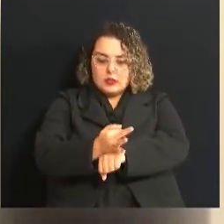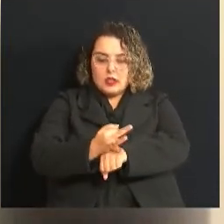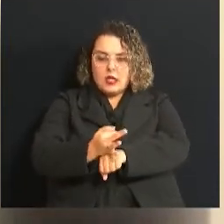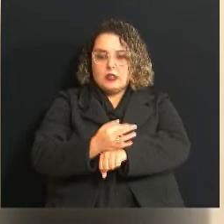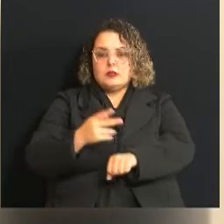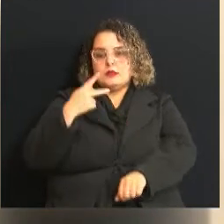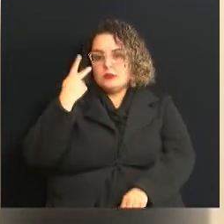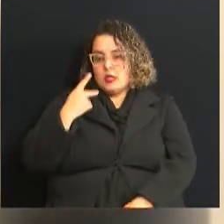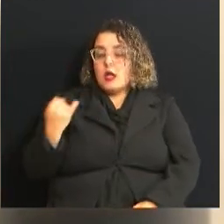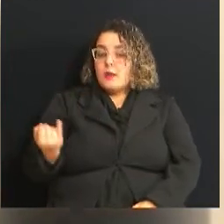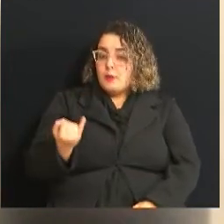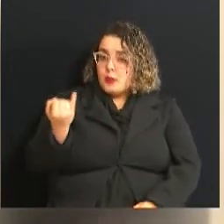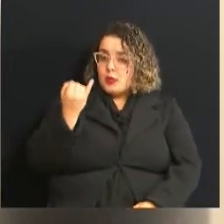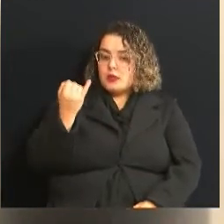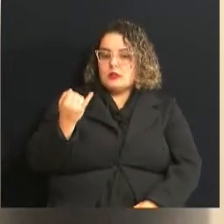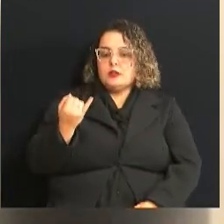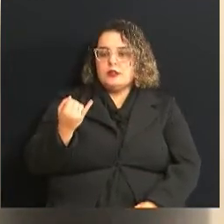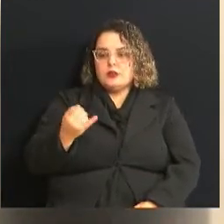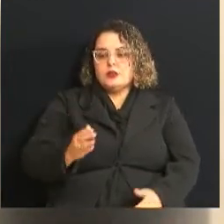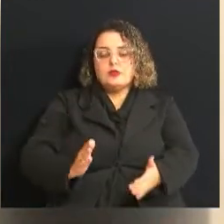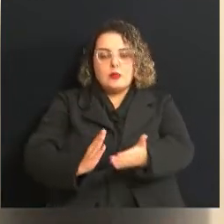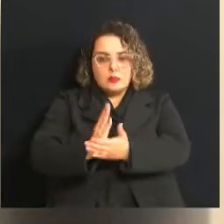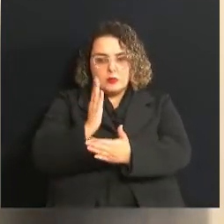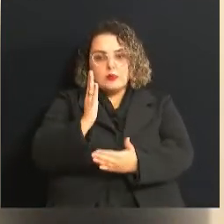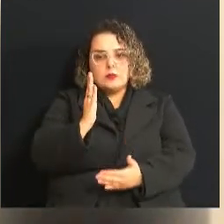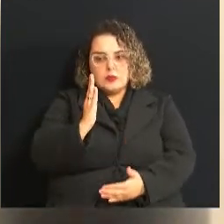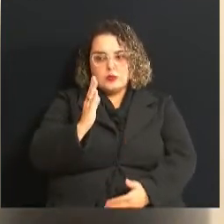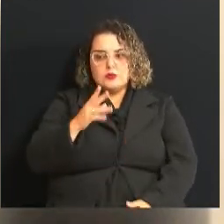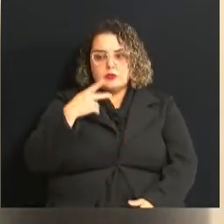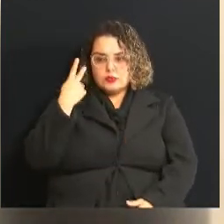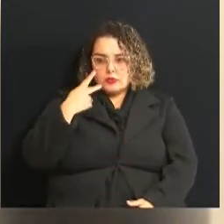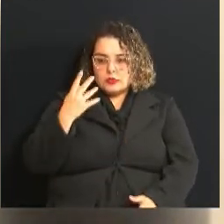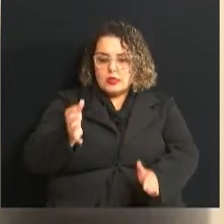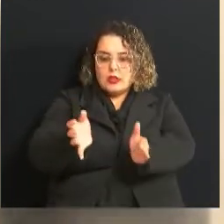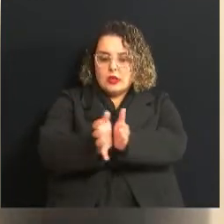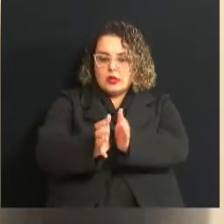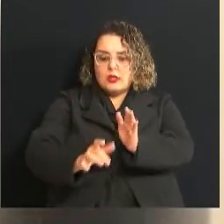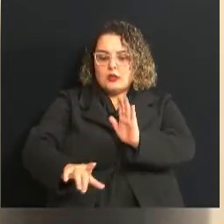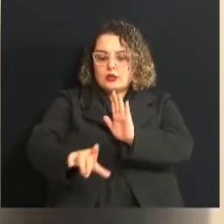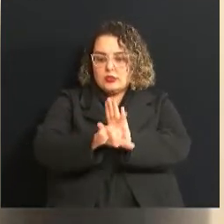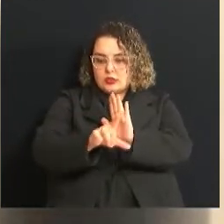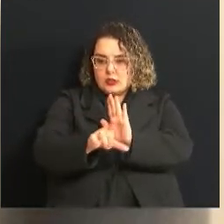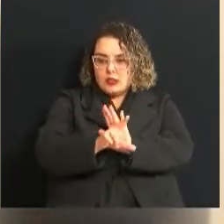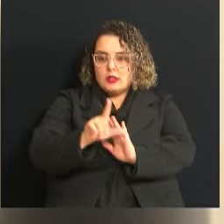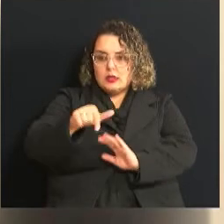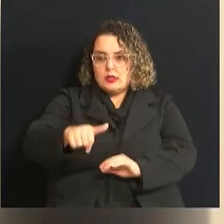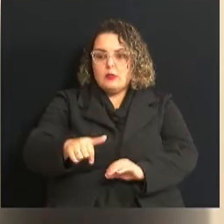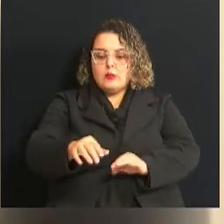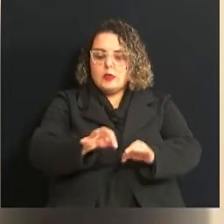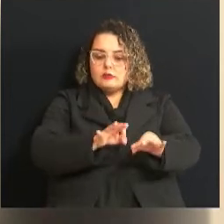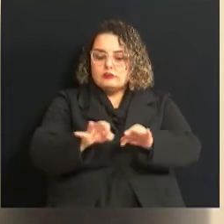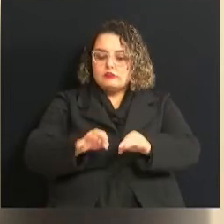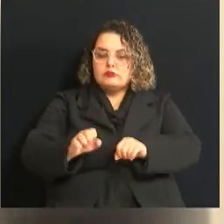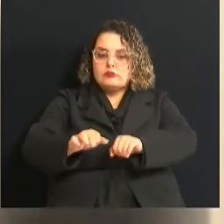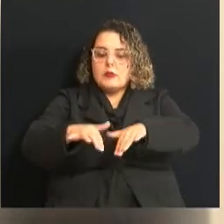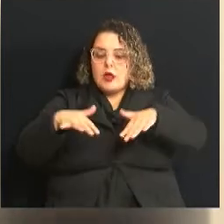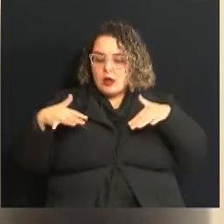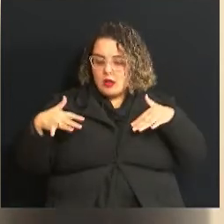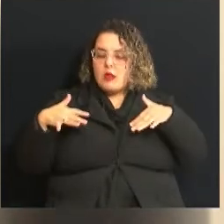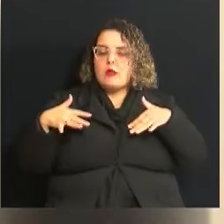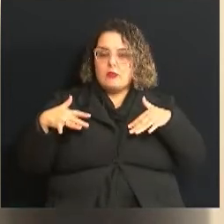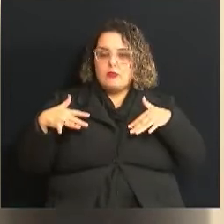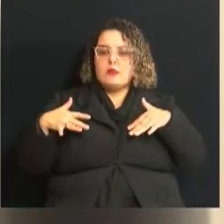muito importante. Tivemos aí a aprovação dos vereadores da Comissão de Legalidade, depois de ter passado por audiência pública, todo o